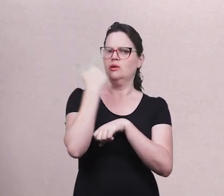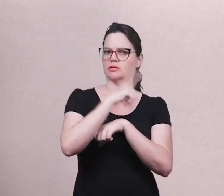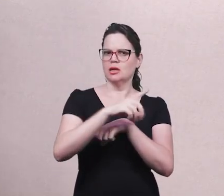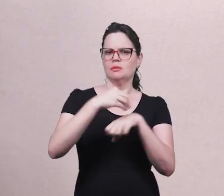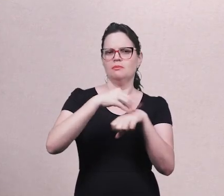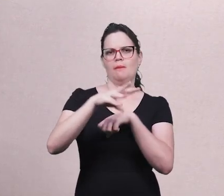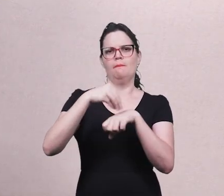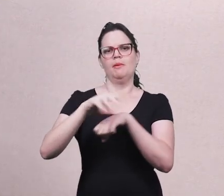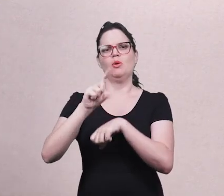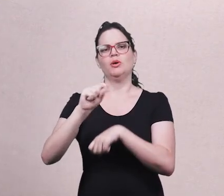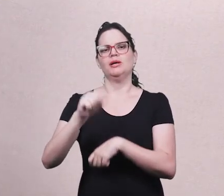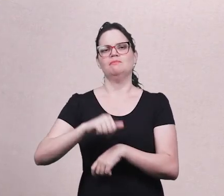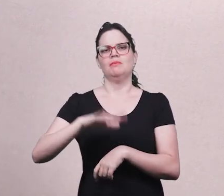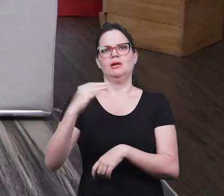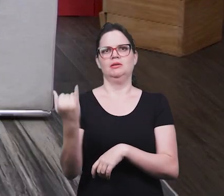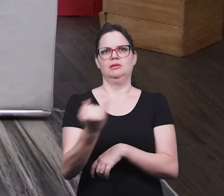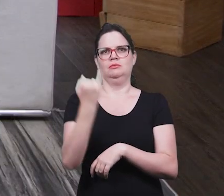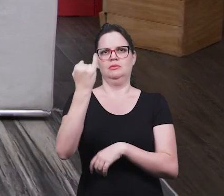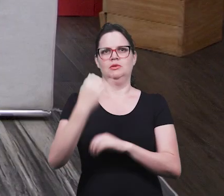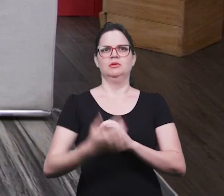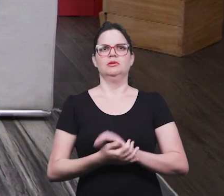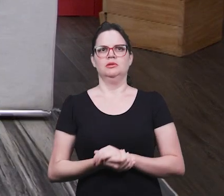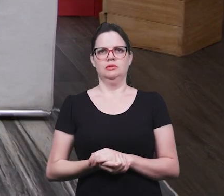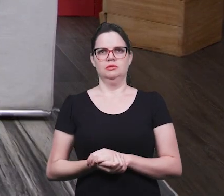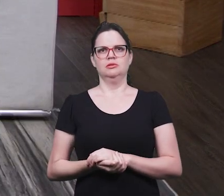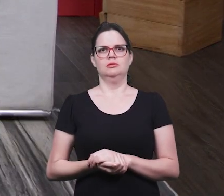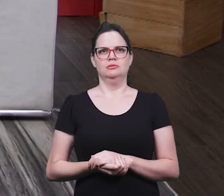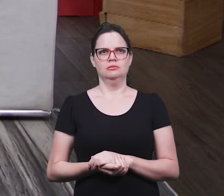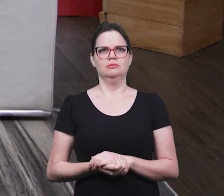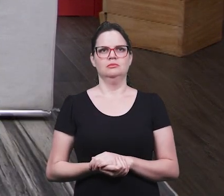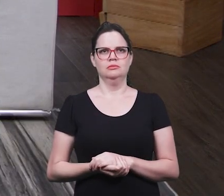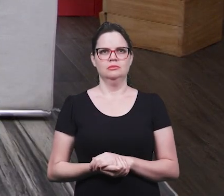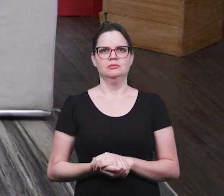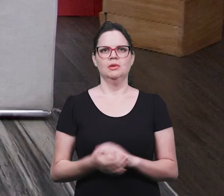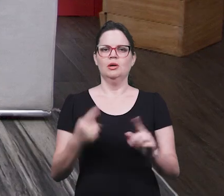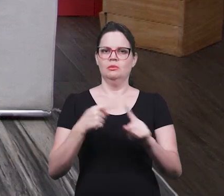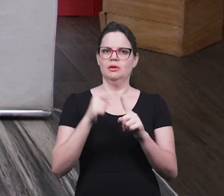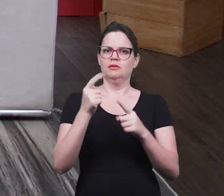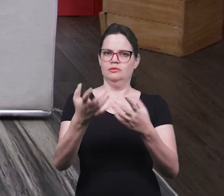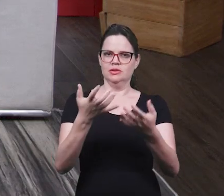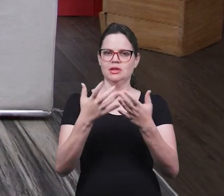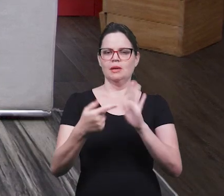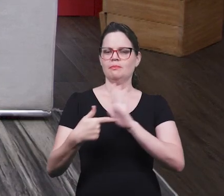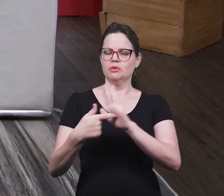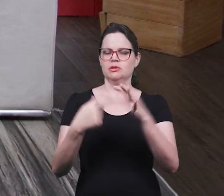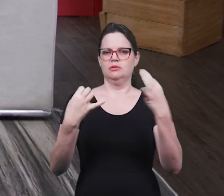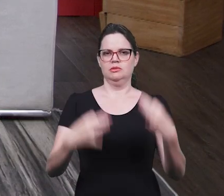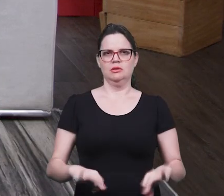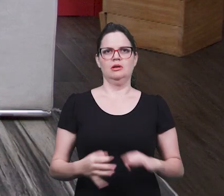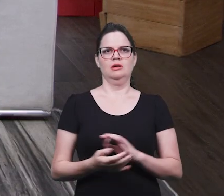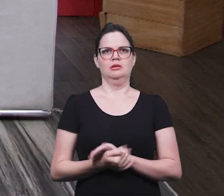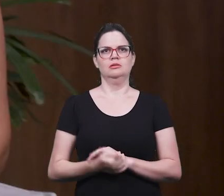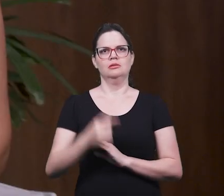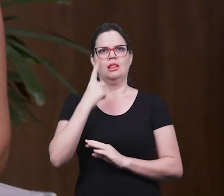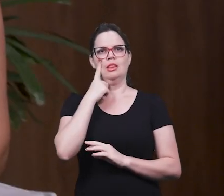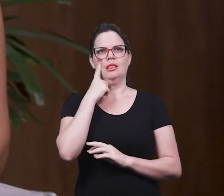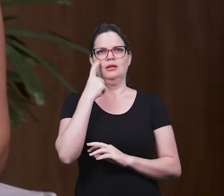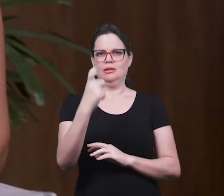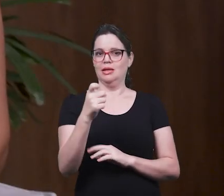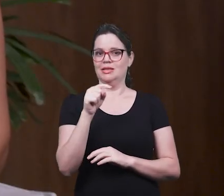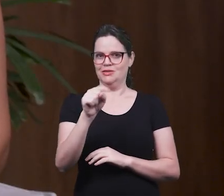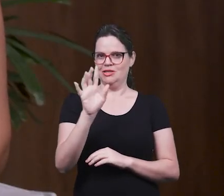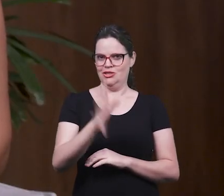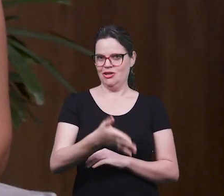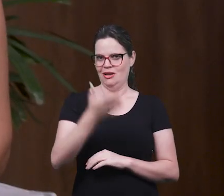quer de importante para a pessoa. Que eu realmente quero comunicar ali naquele momento. O que você realmente quer comunicar. Muito interessante isso. Então, você